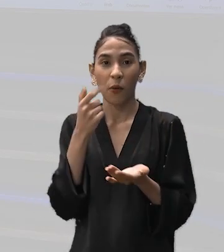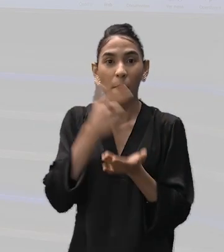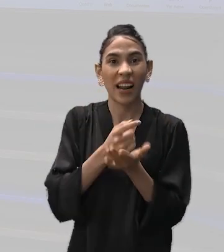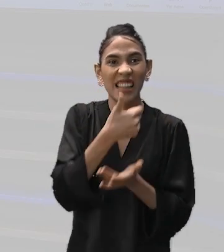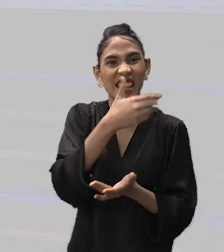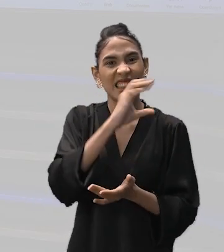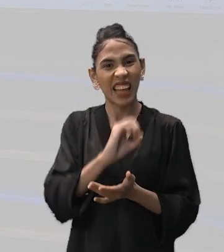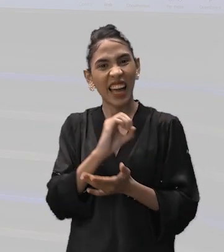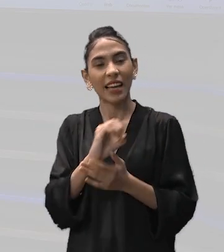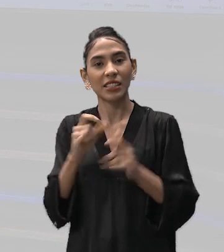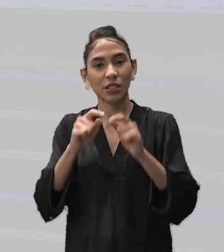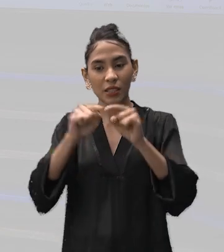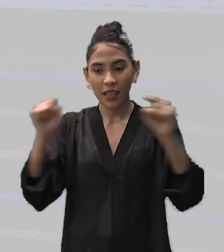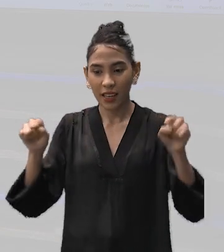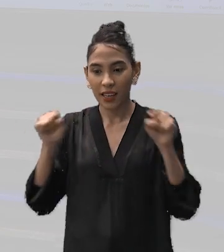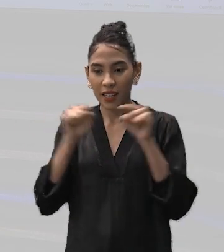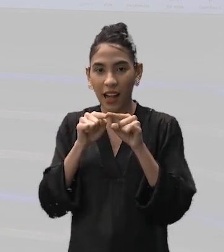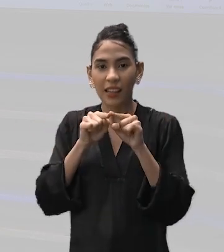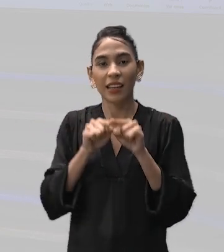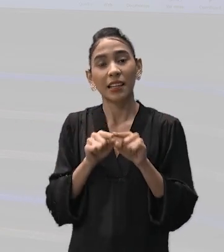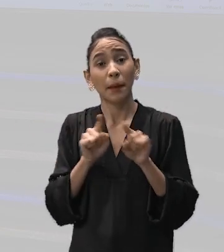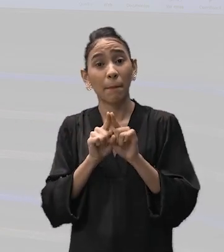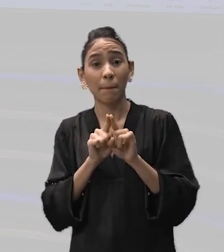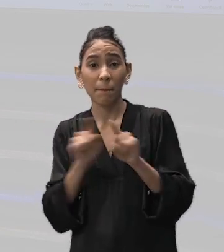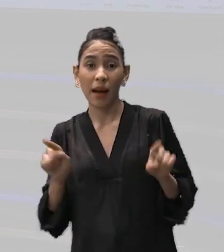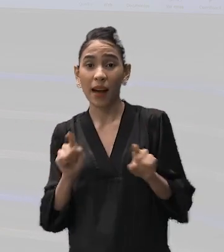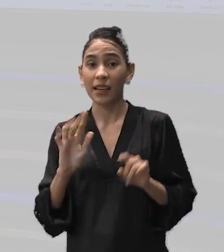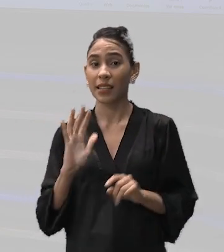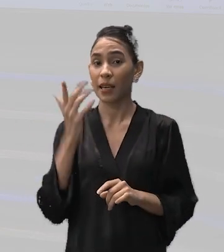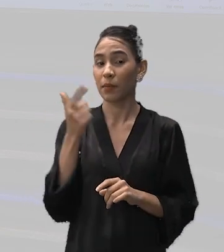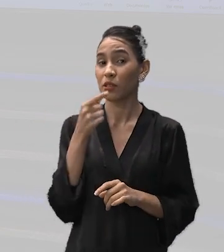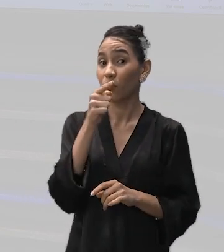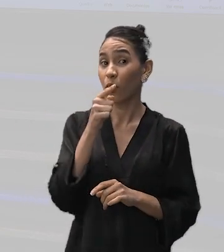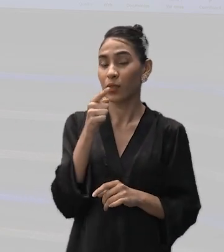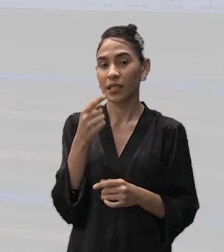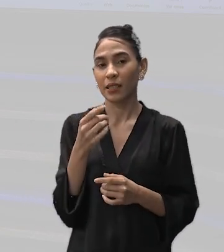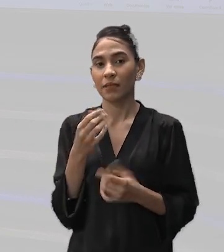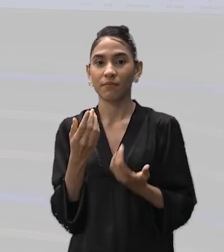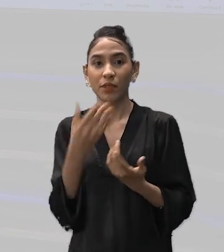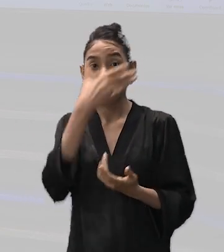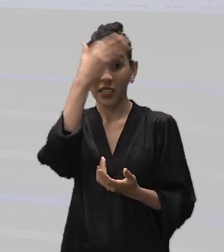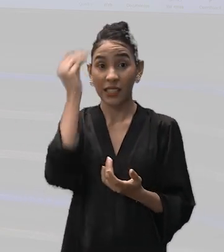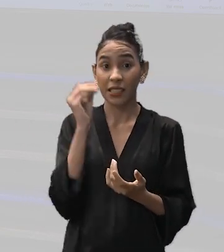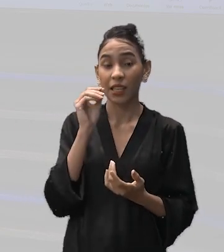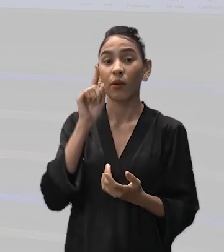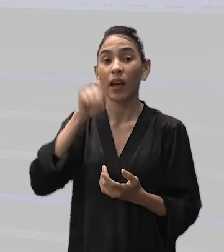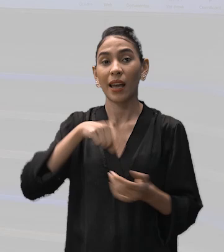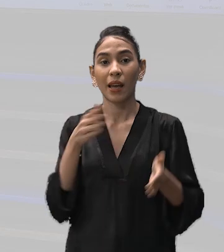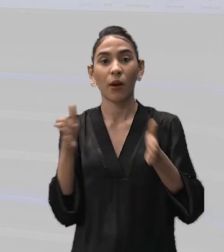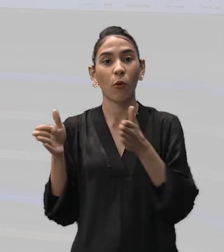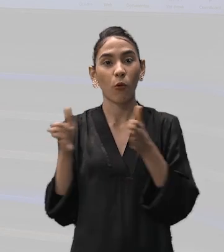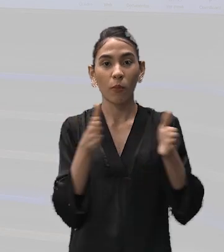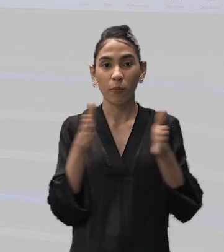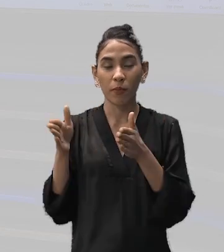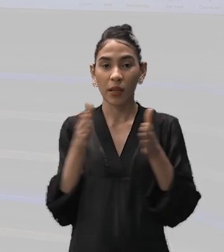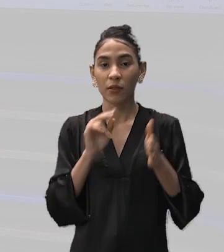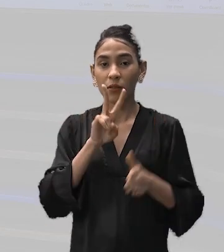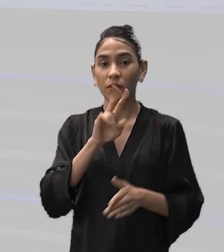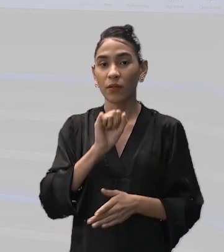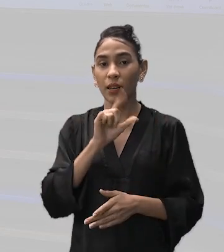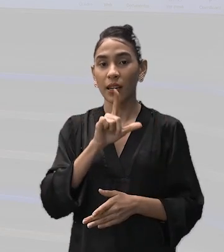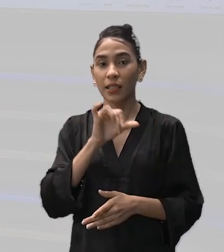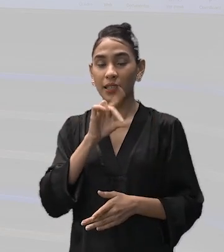10 cartelas. Mas uma coisa que, de repente, você não reparou, por exemplo, é o prazo de validade do